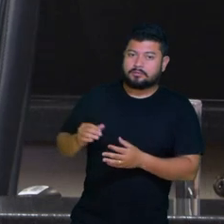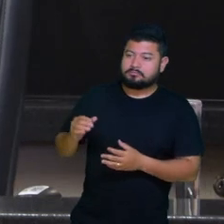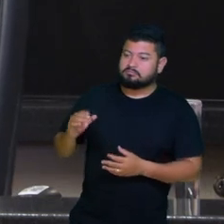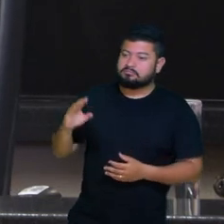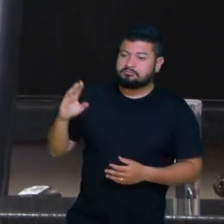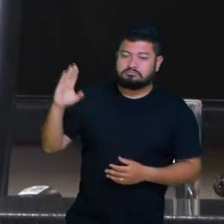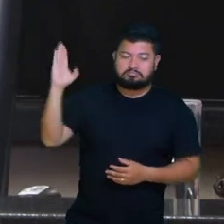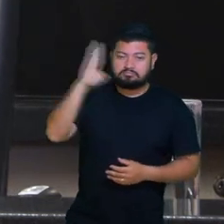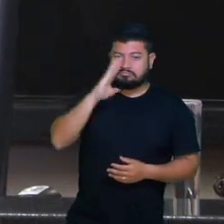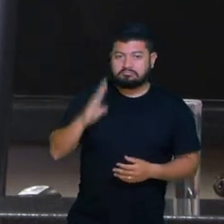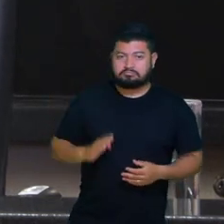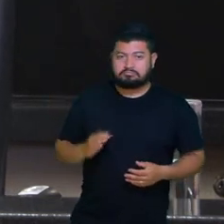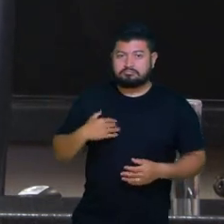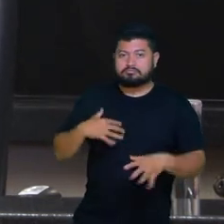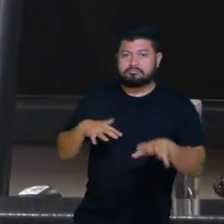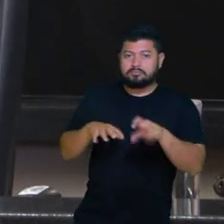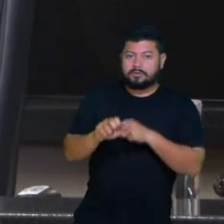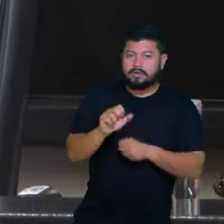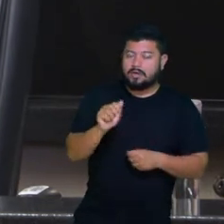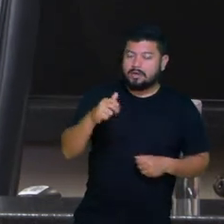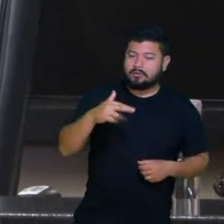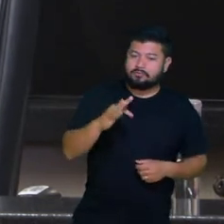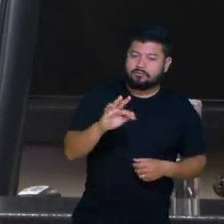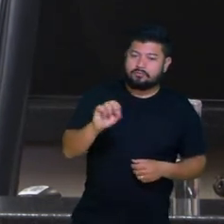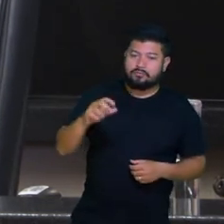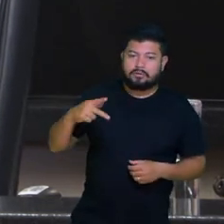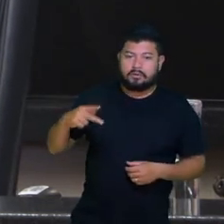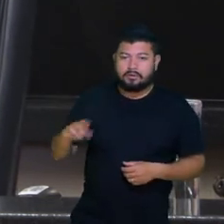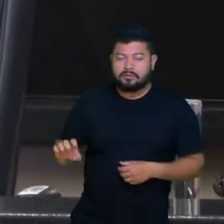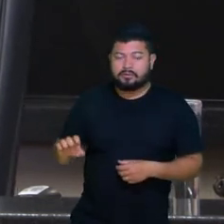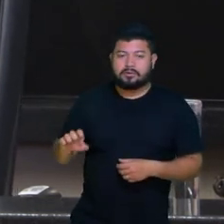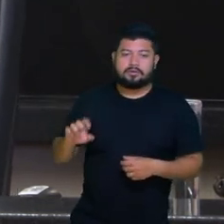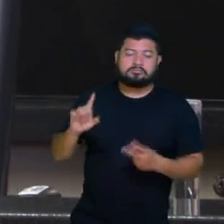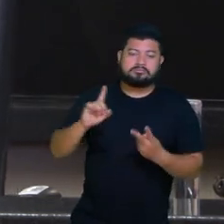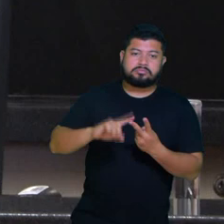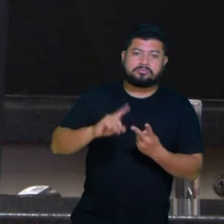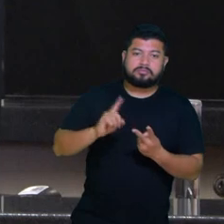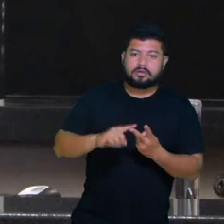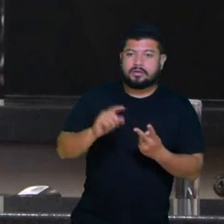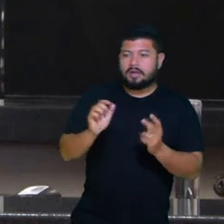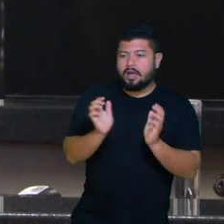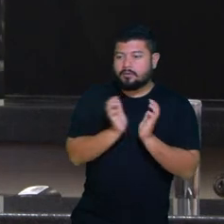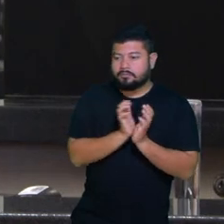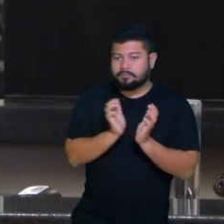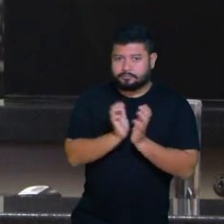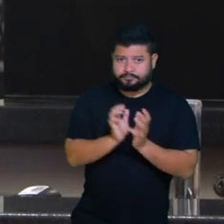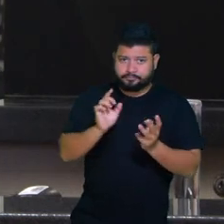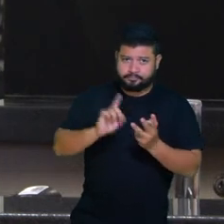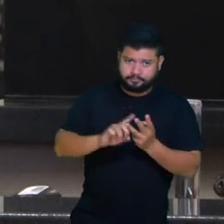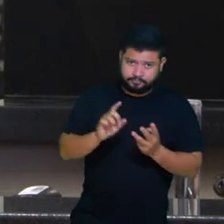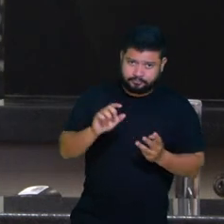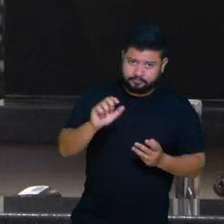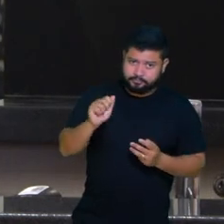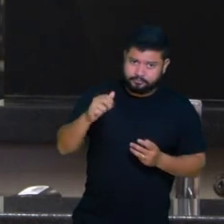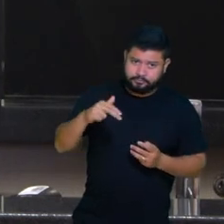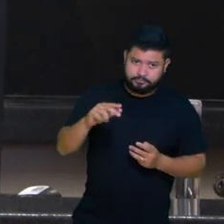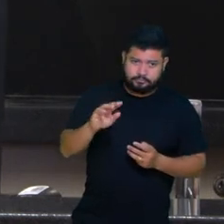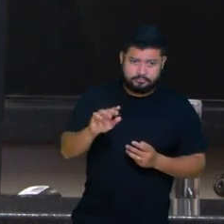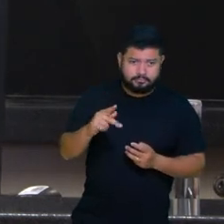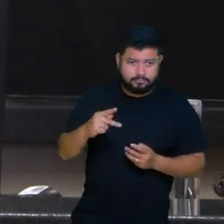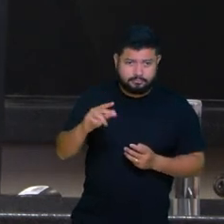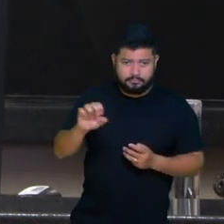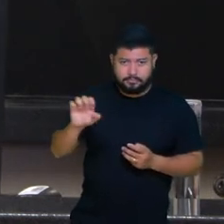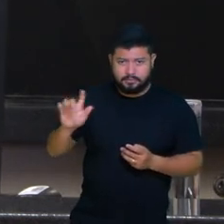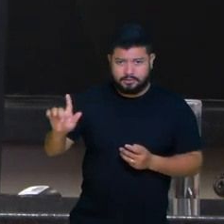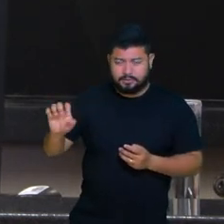Formação a anfope o fórum dir né A Anai anped né Eh